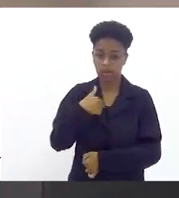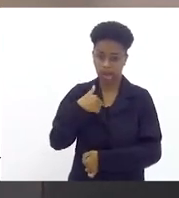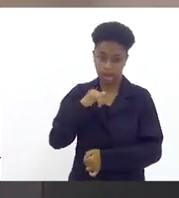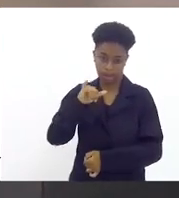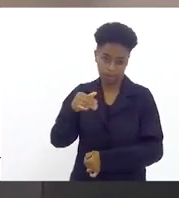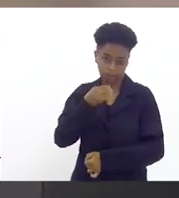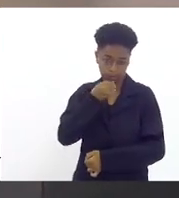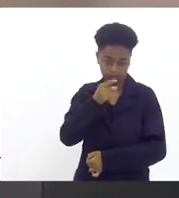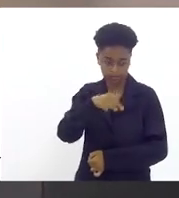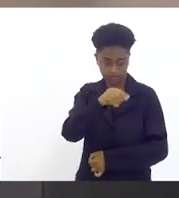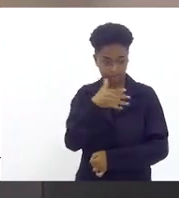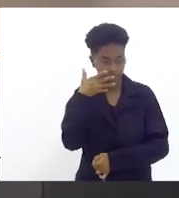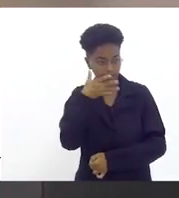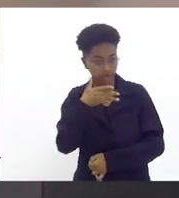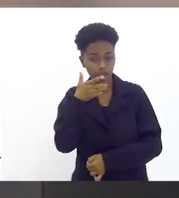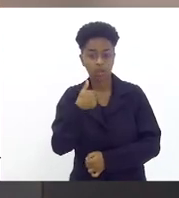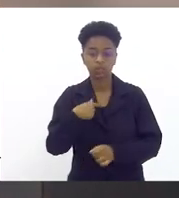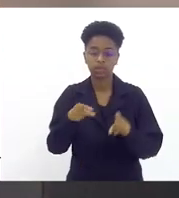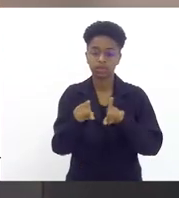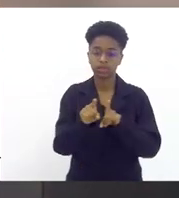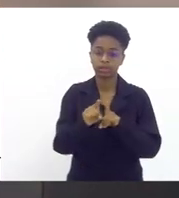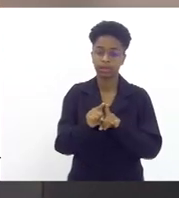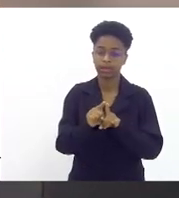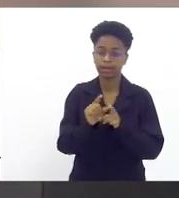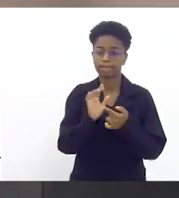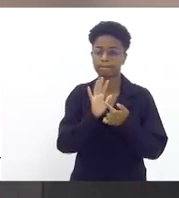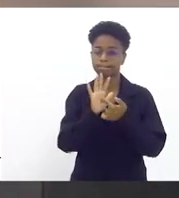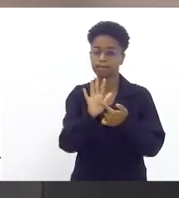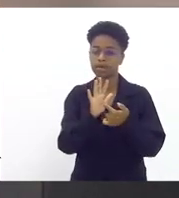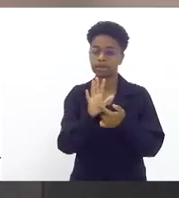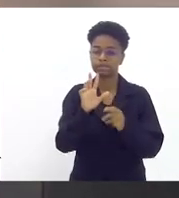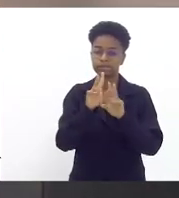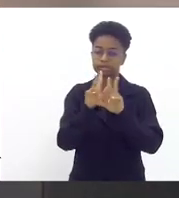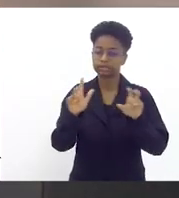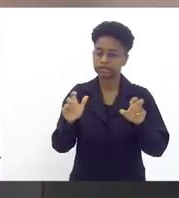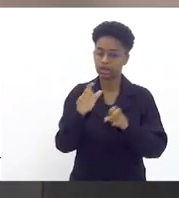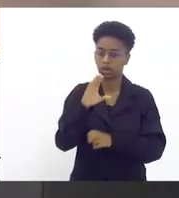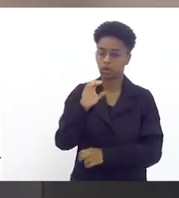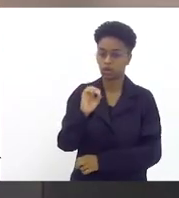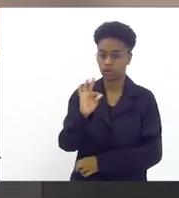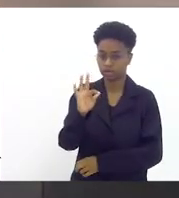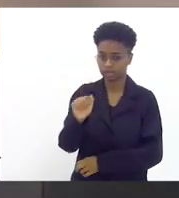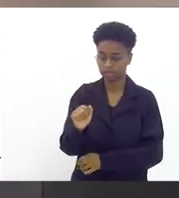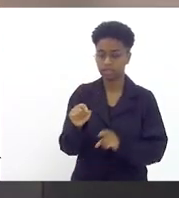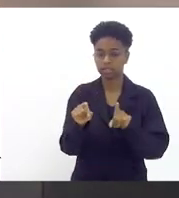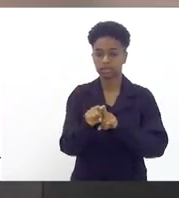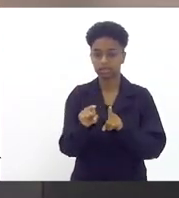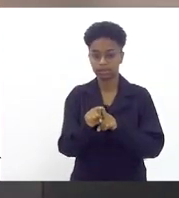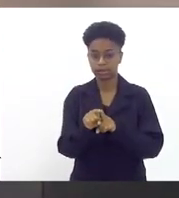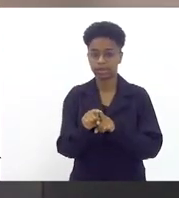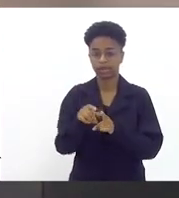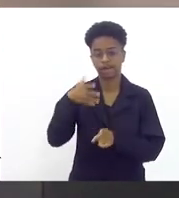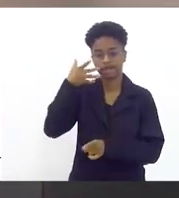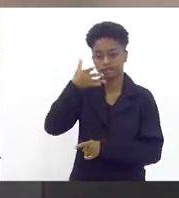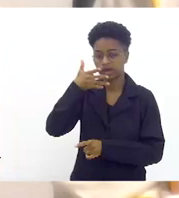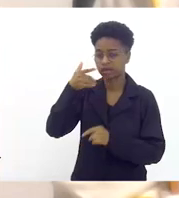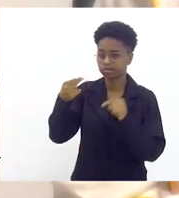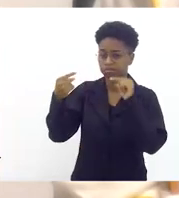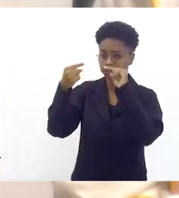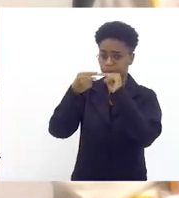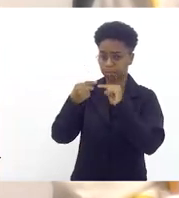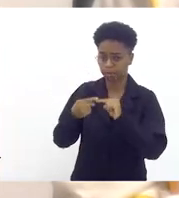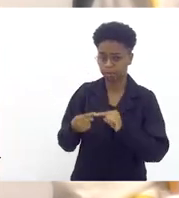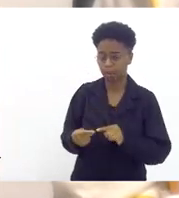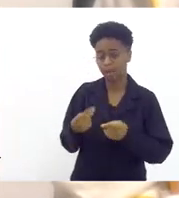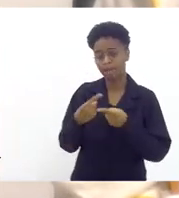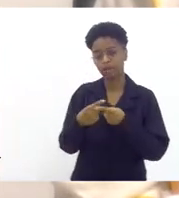aqui também, eu vim muito com essa questão das cotas, e a fala faz total sentido, na medida em que